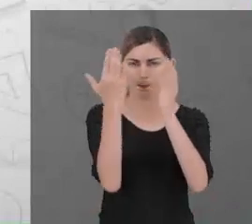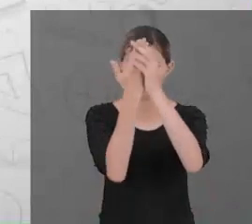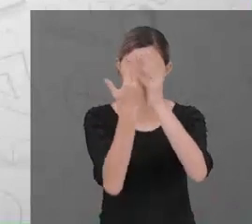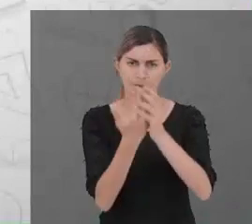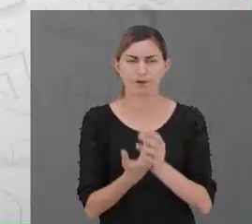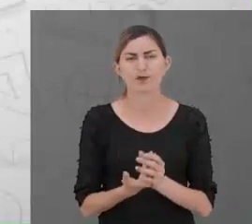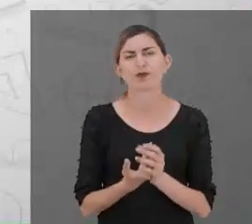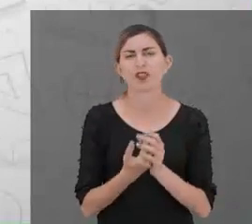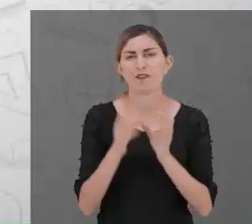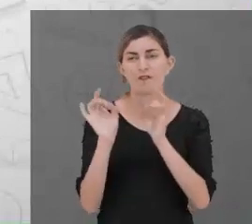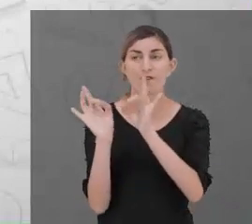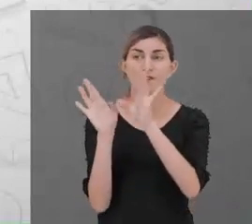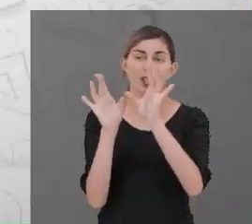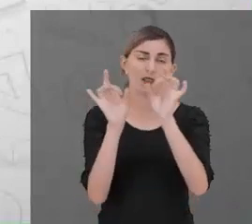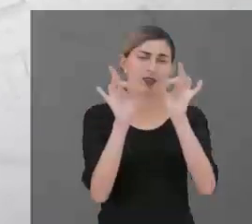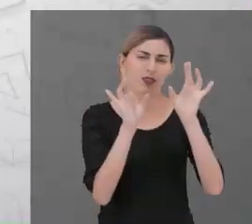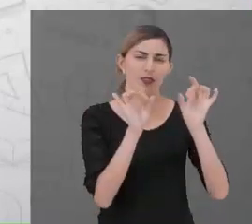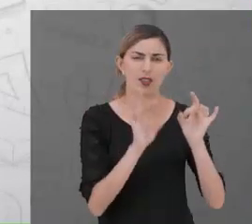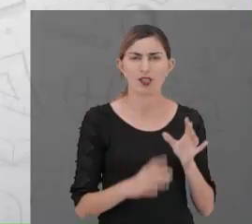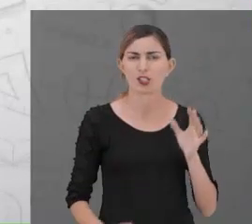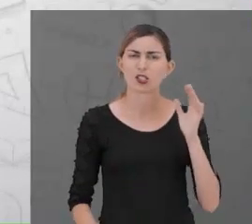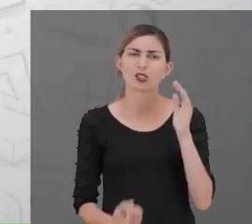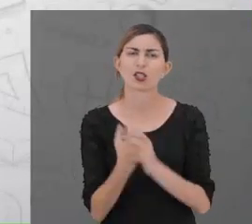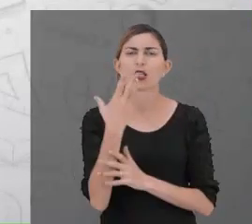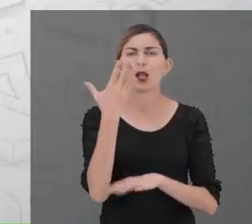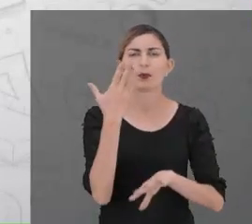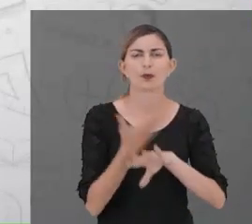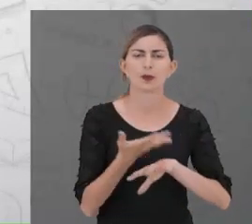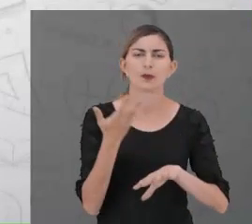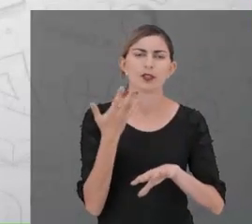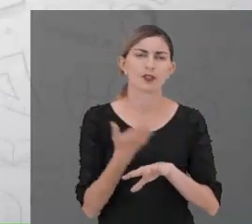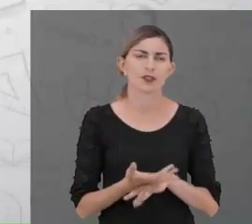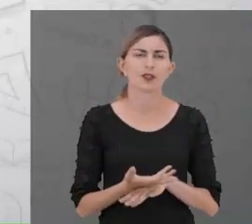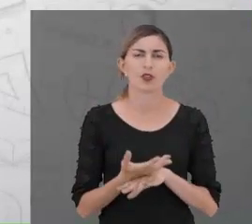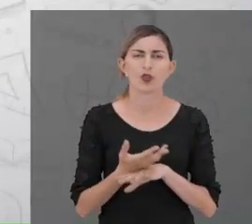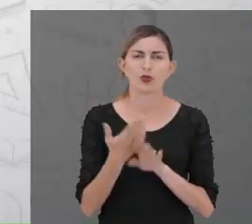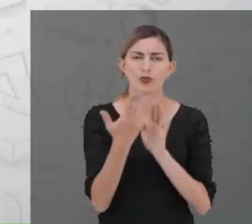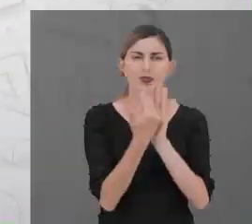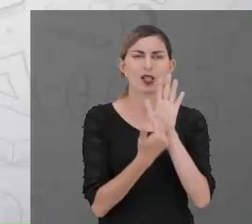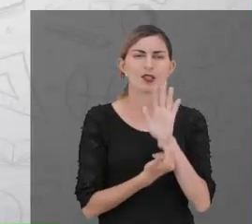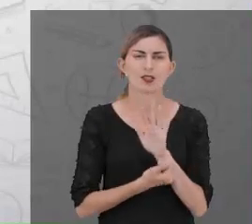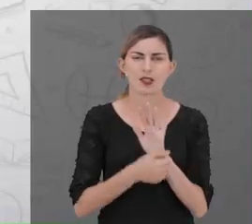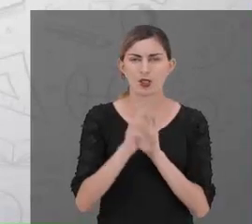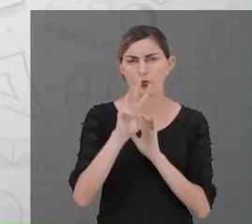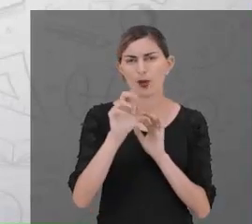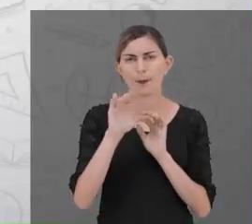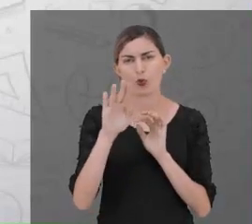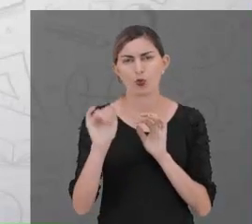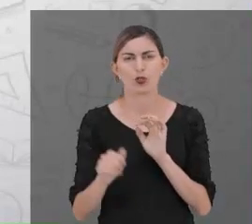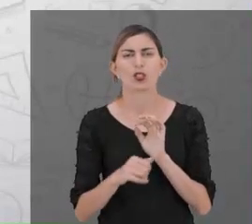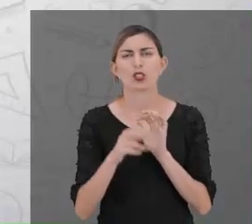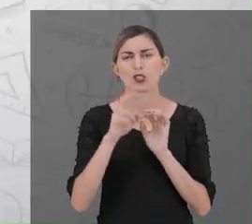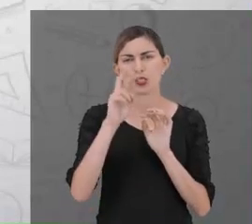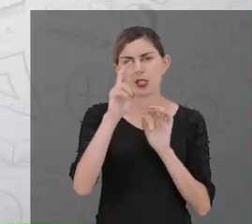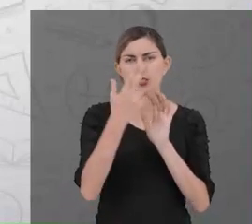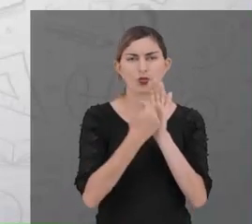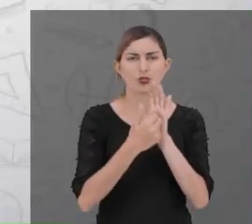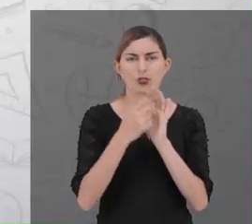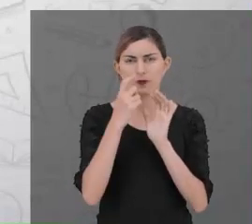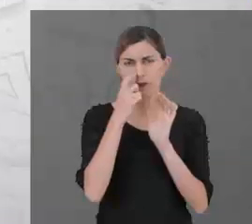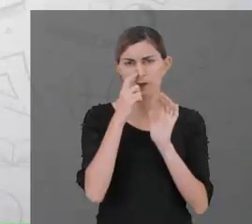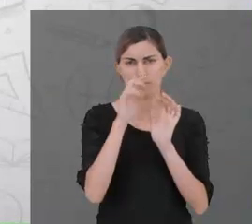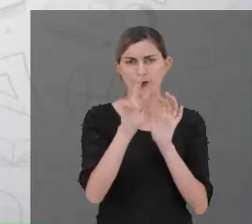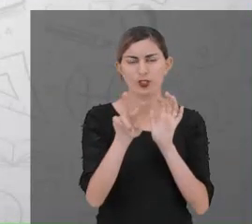utilizando o banco de dados vendas, que é aquele que foi criado na primeira competência na figura no e-book, na figura